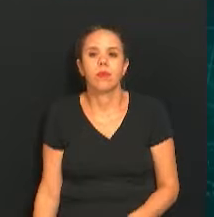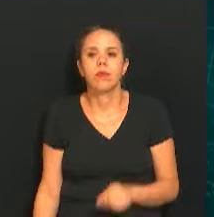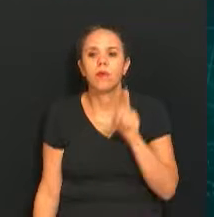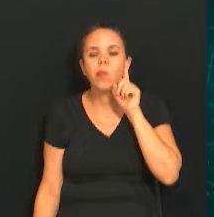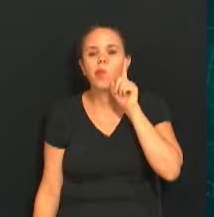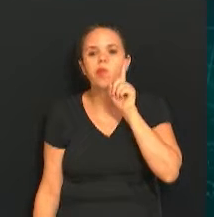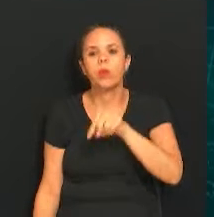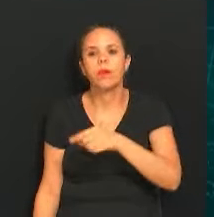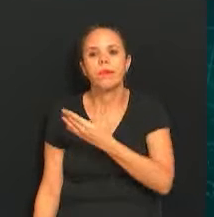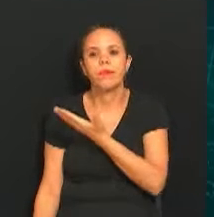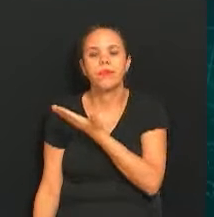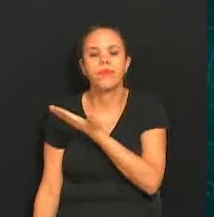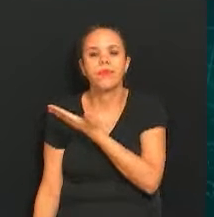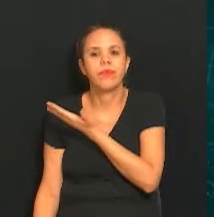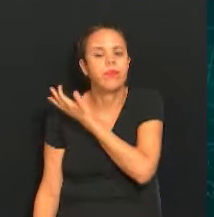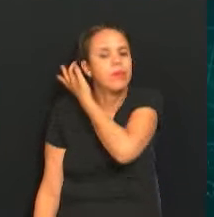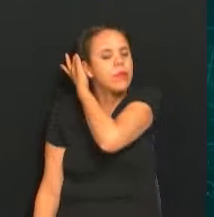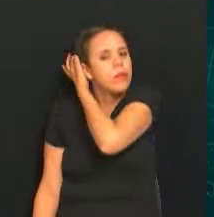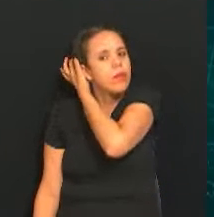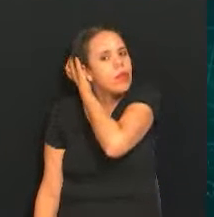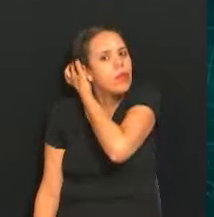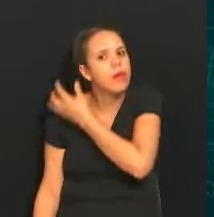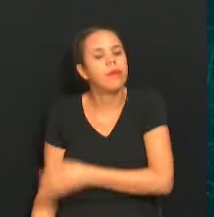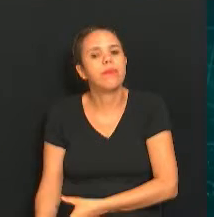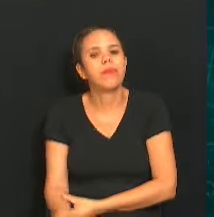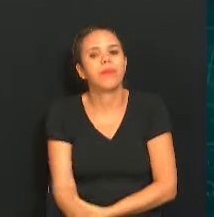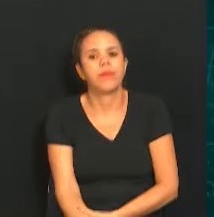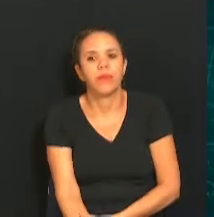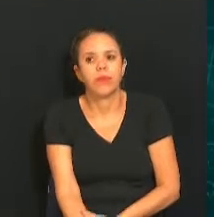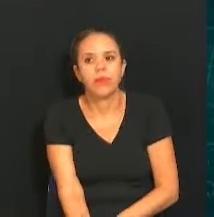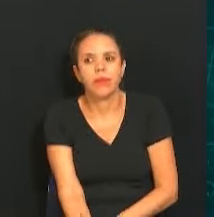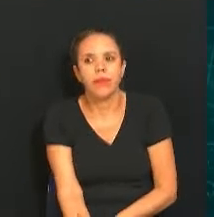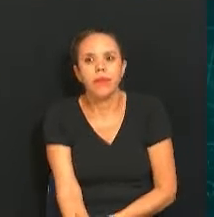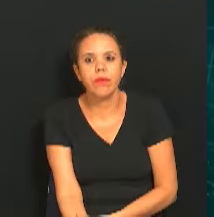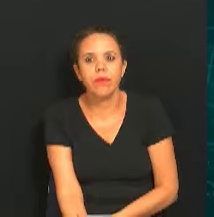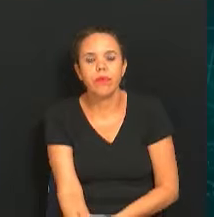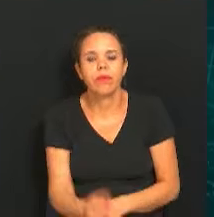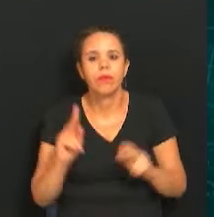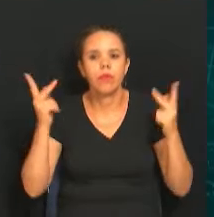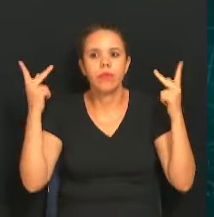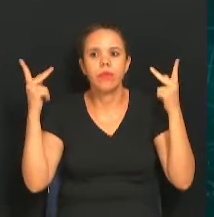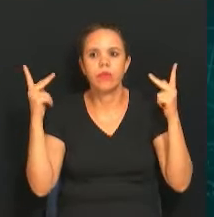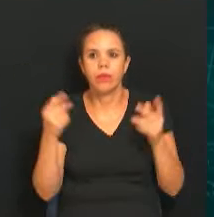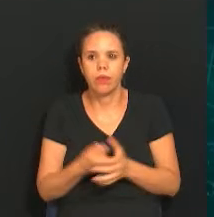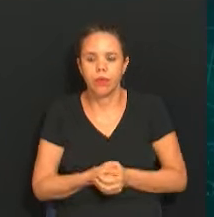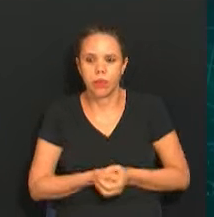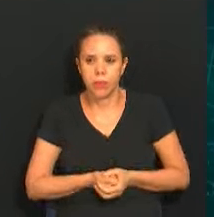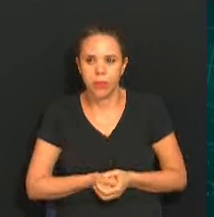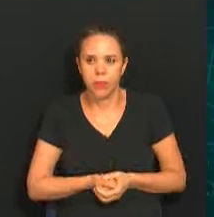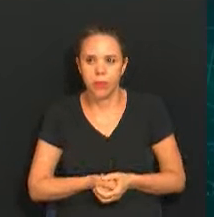doença americana 35 1885 Hortolândia